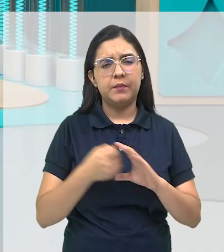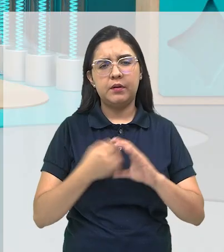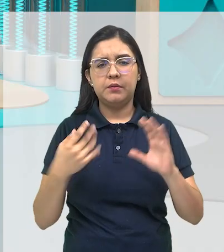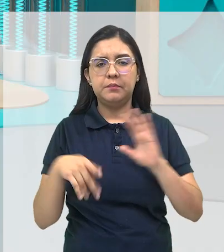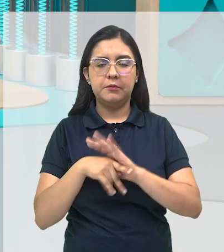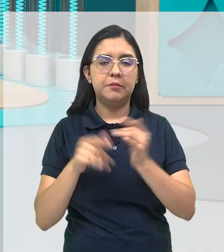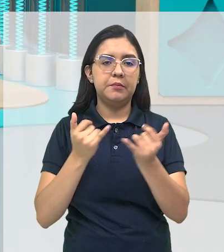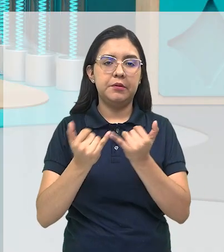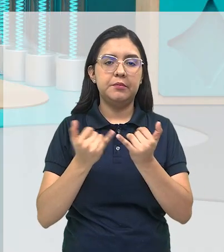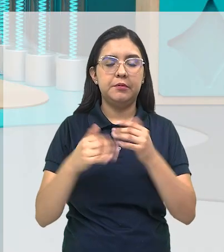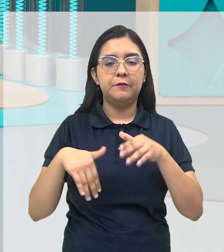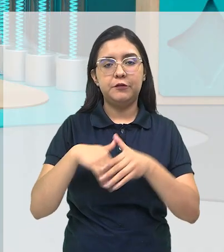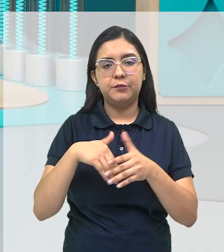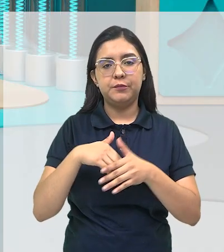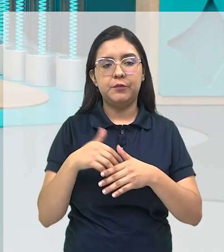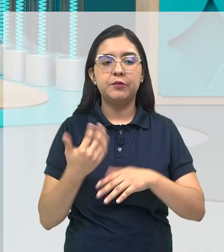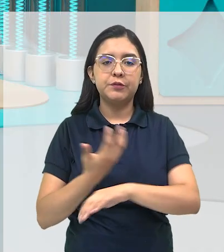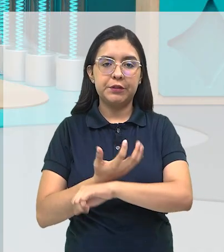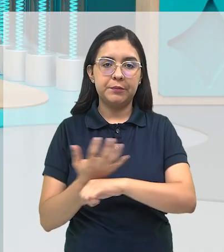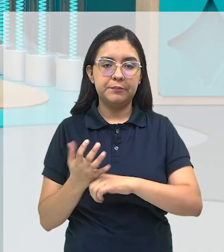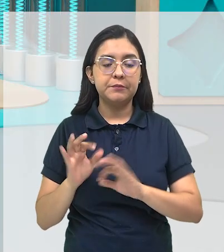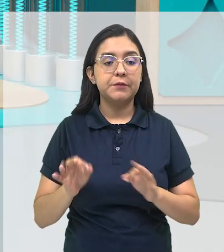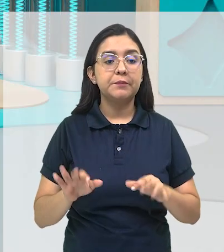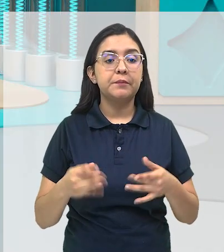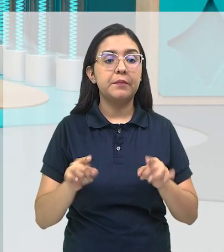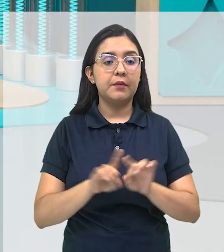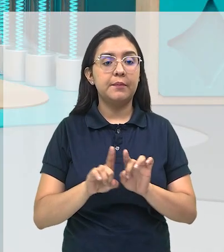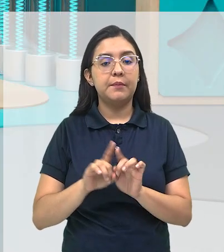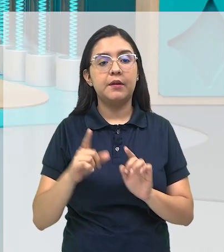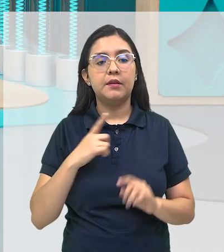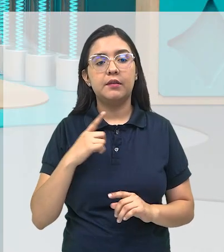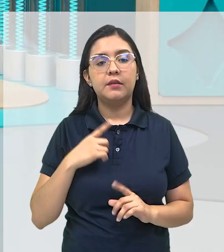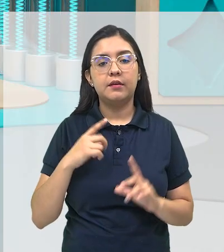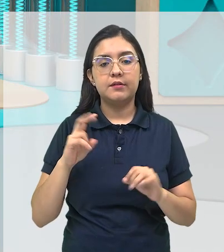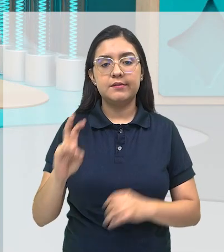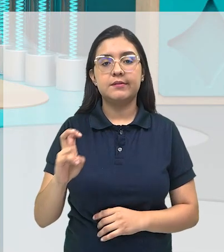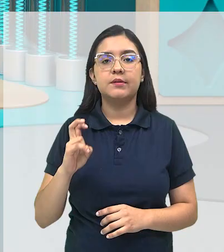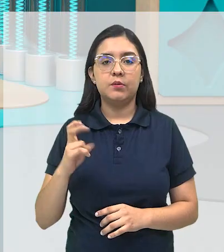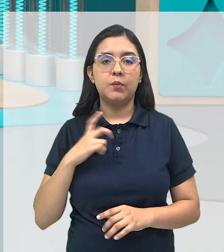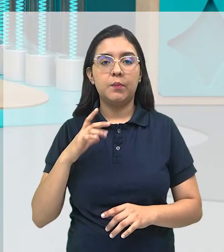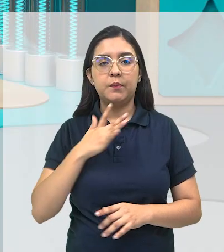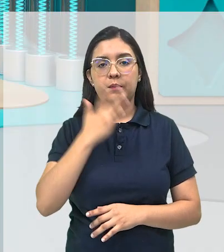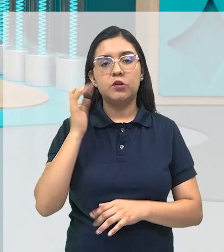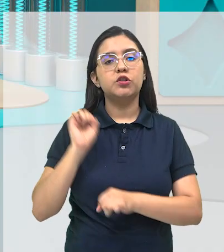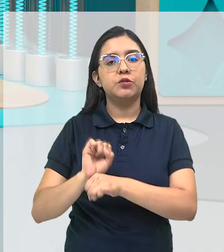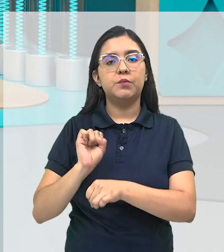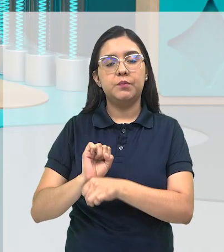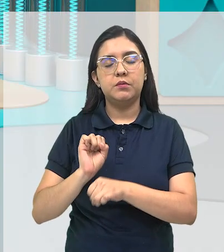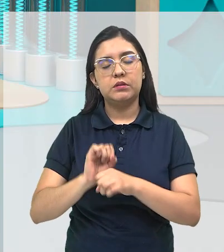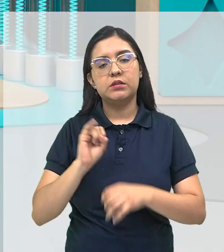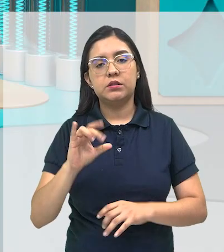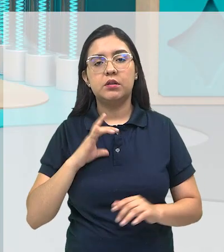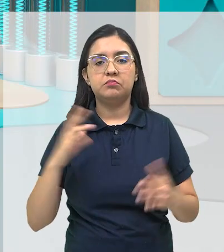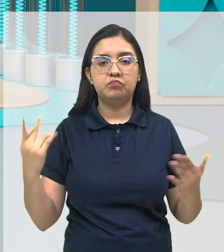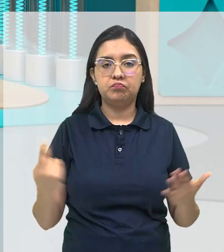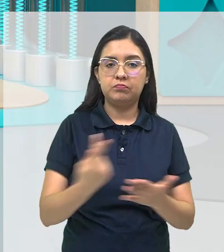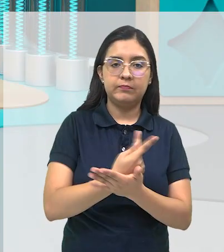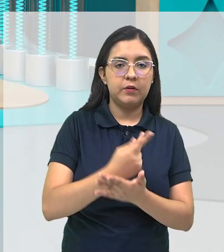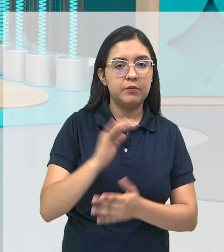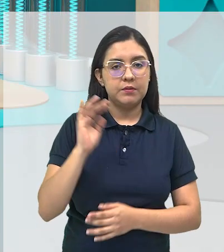característica similar à do futebol de campo, né? E aí vai ter também mais 5 reservas ali para eventualidades,